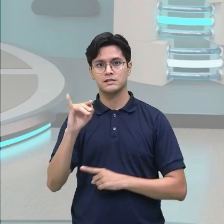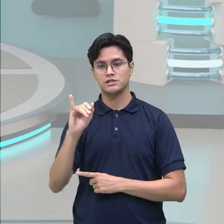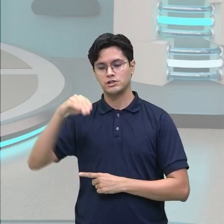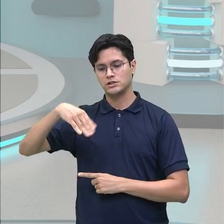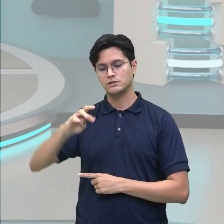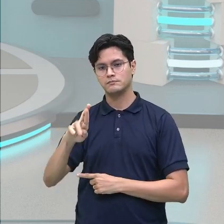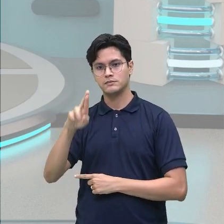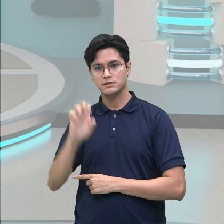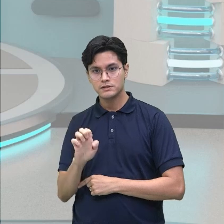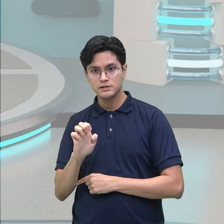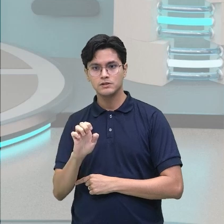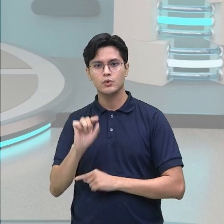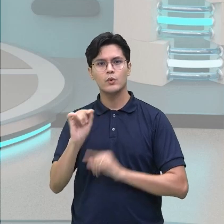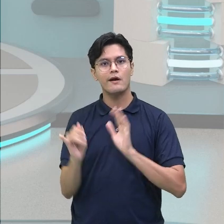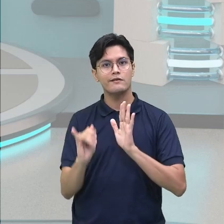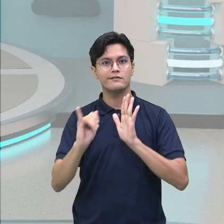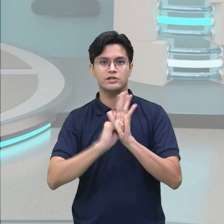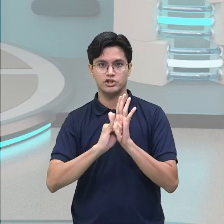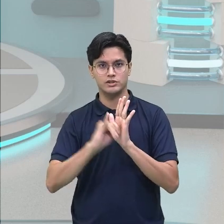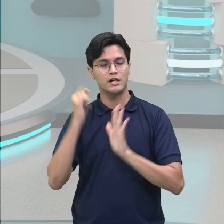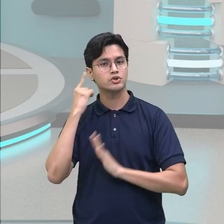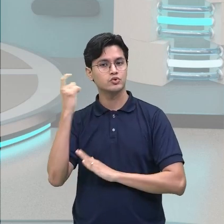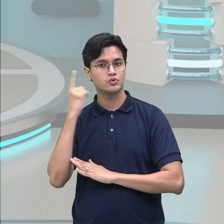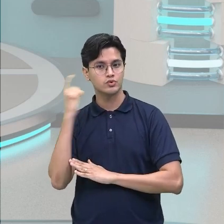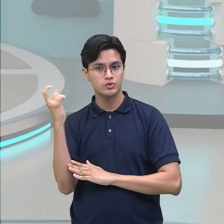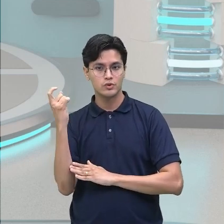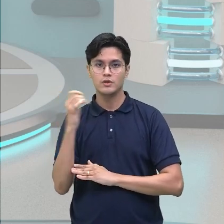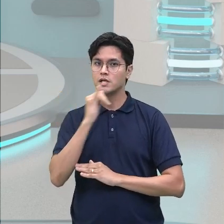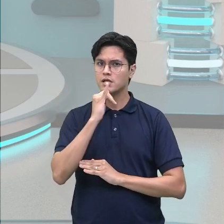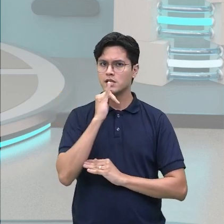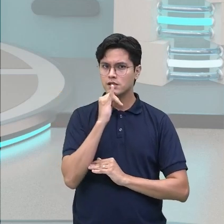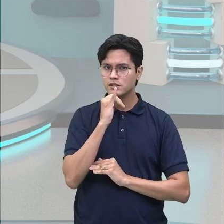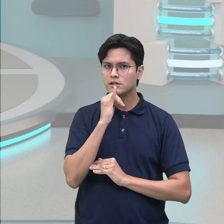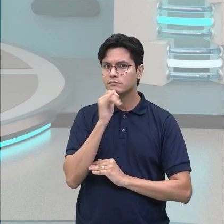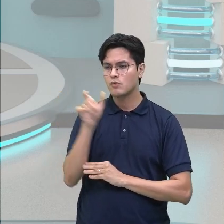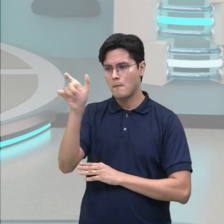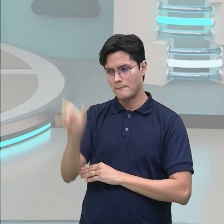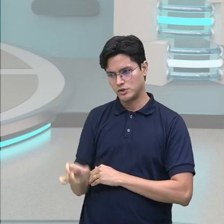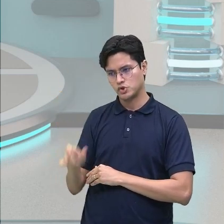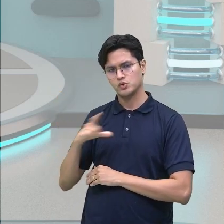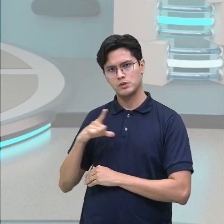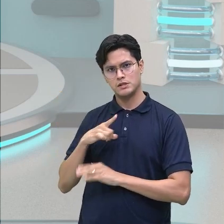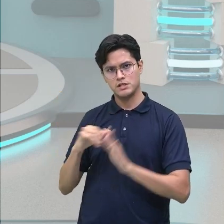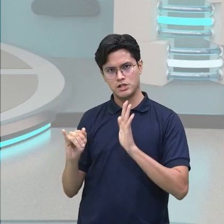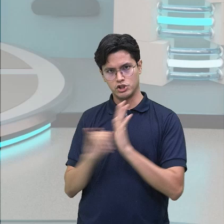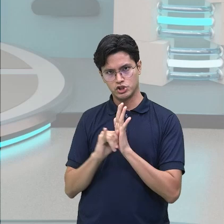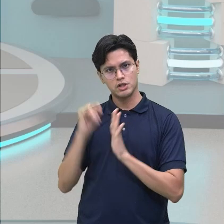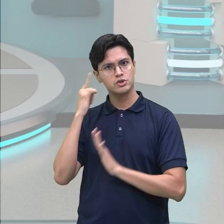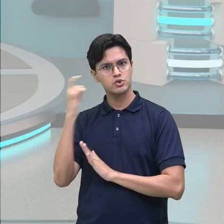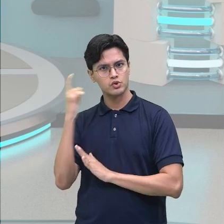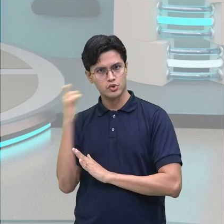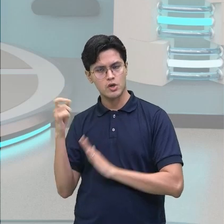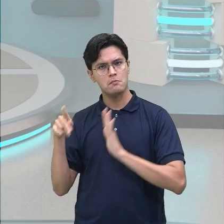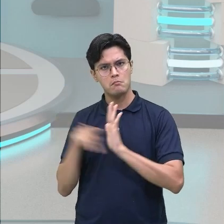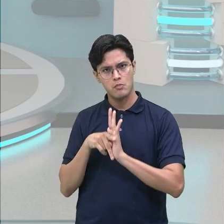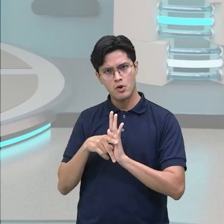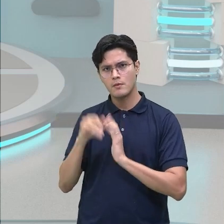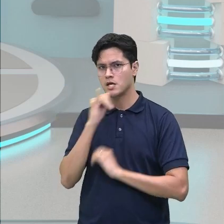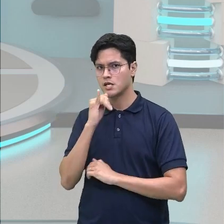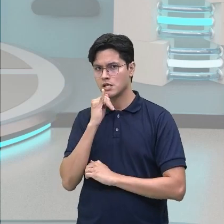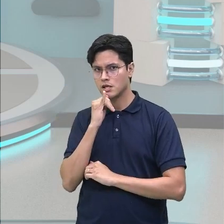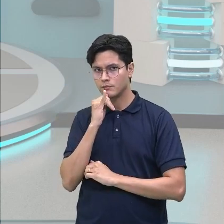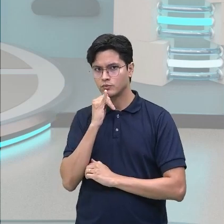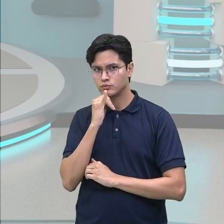de uma pessoa. Ninguém consegue imitar o timbre de outra pessoa. Nós temos vozes parecidas, mas